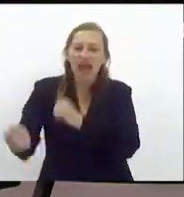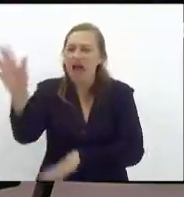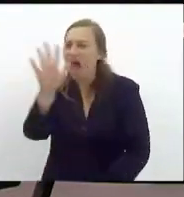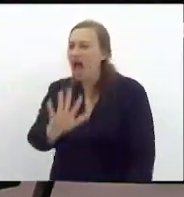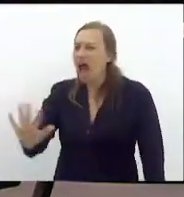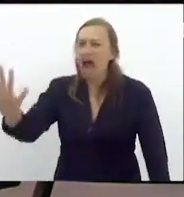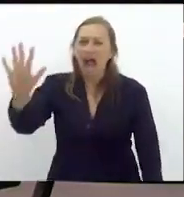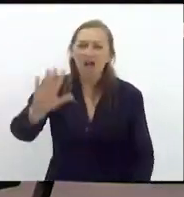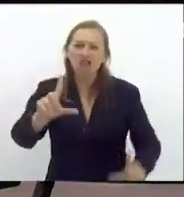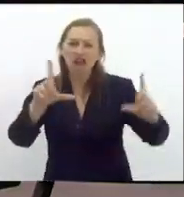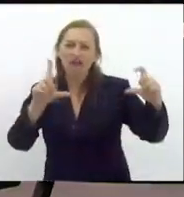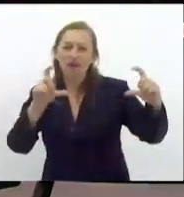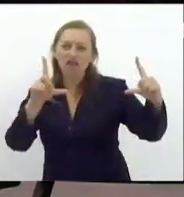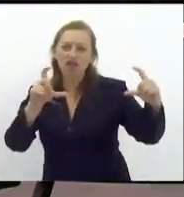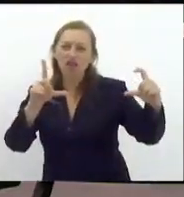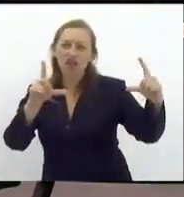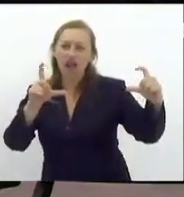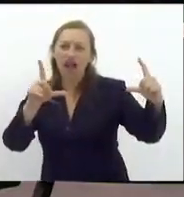família